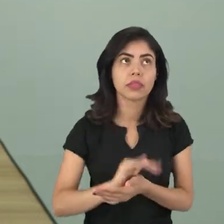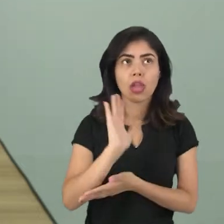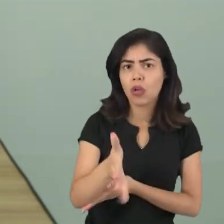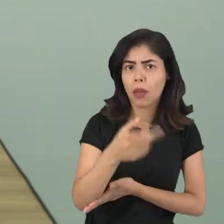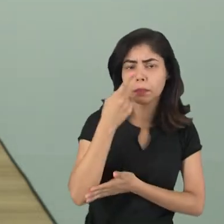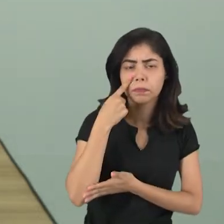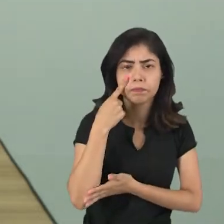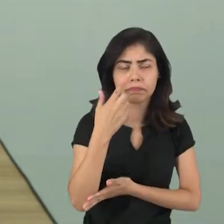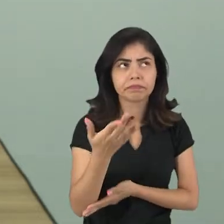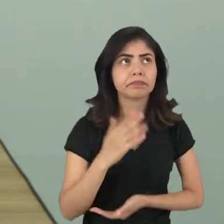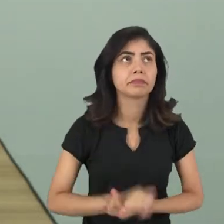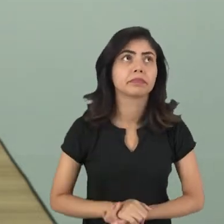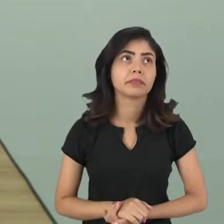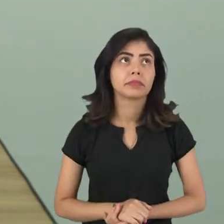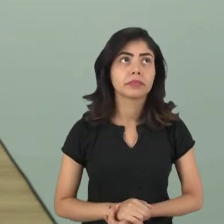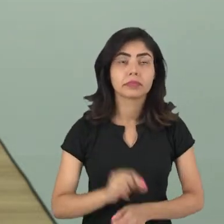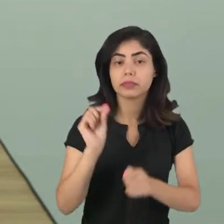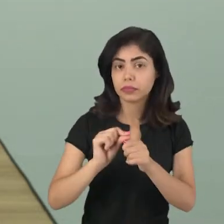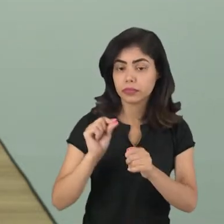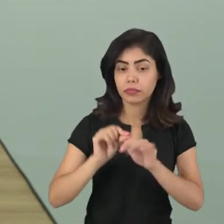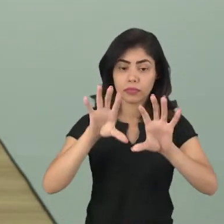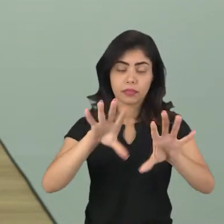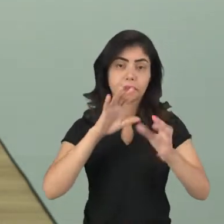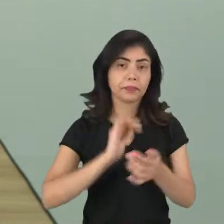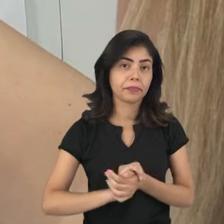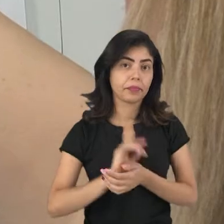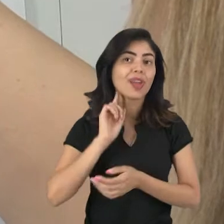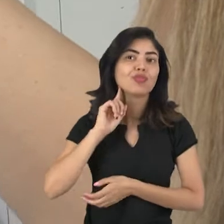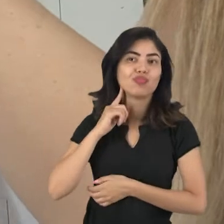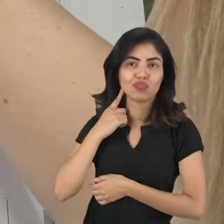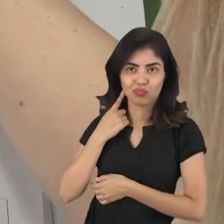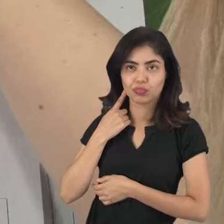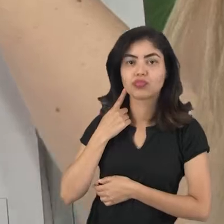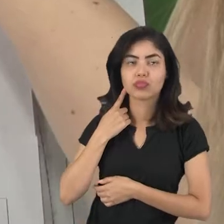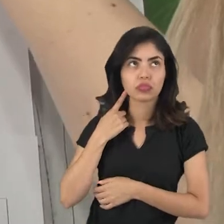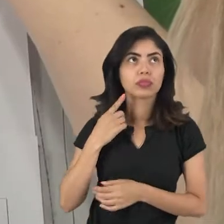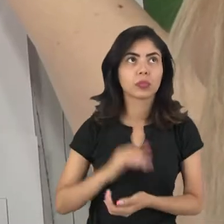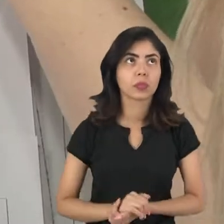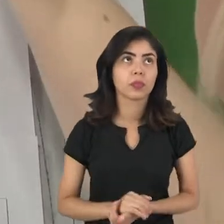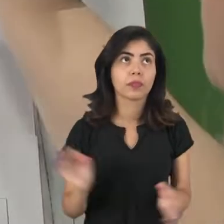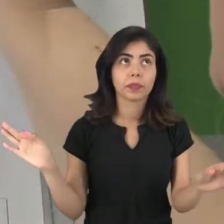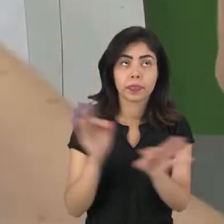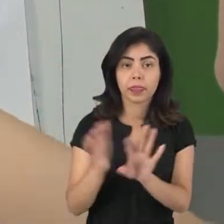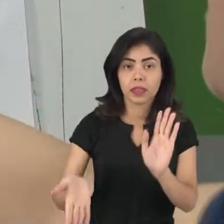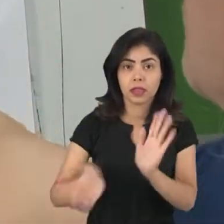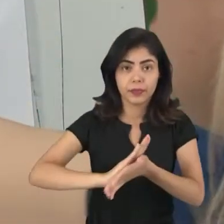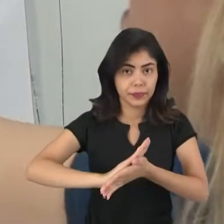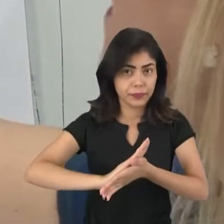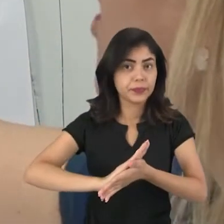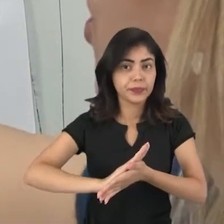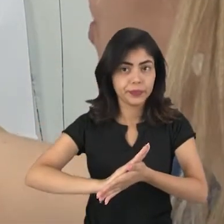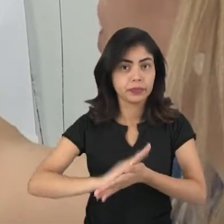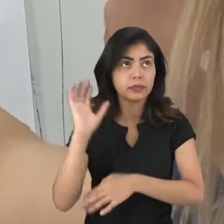nós vemos. Os efeitos da poluição e destruição da natureza